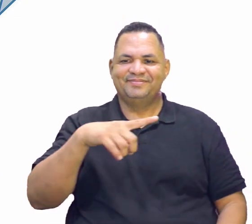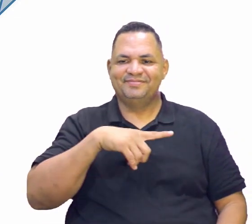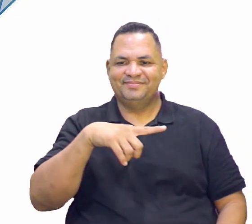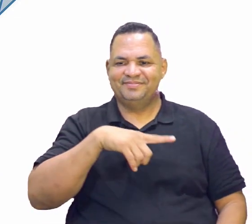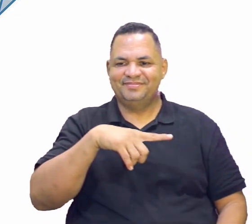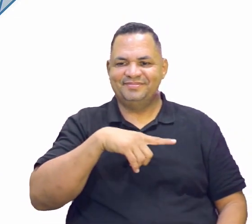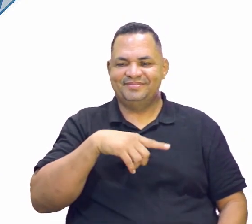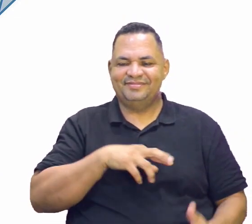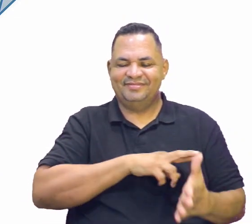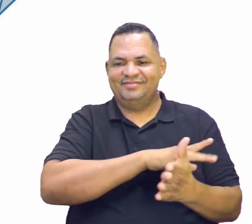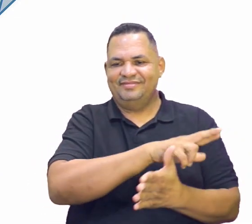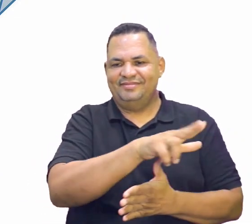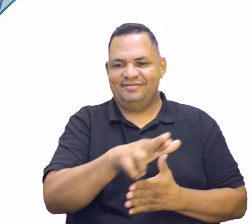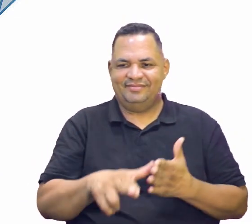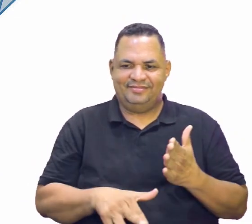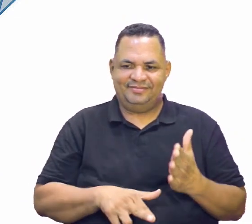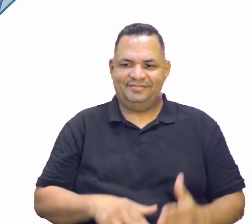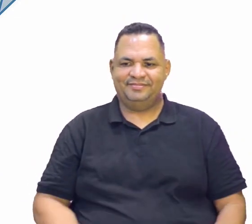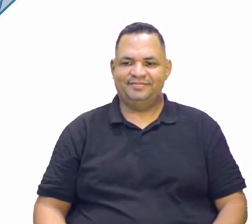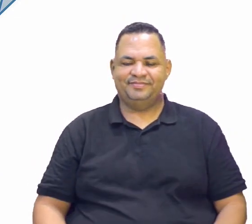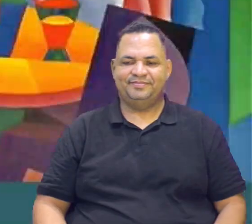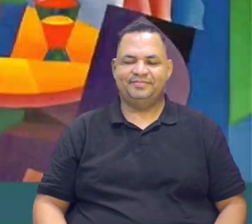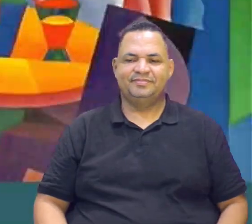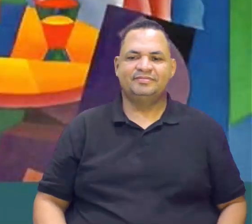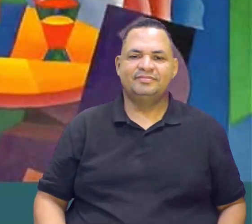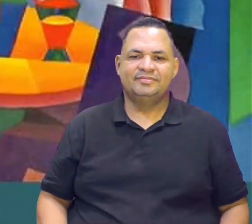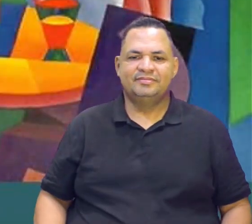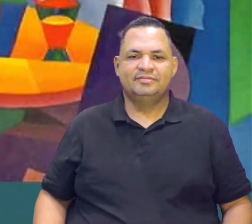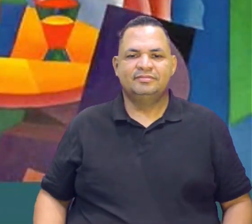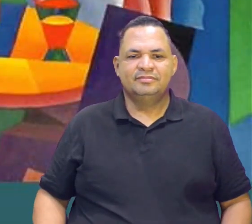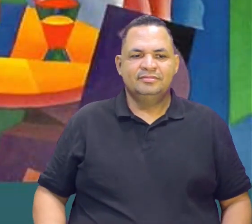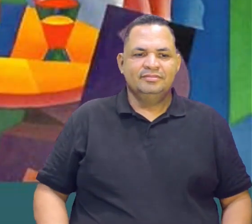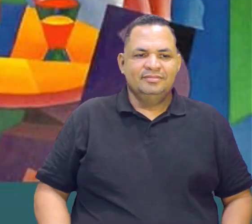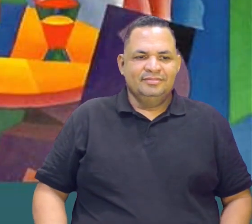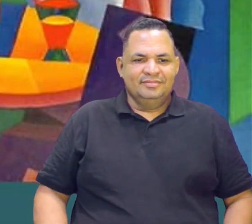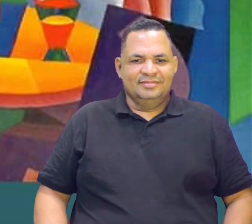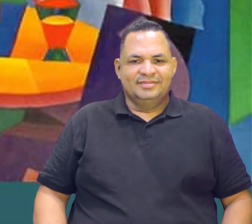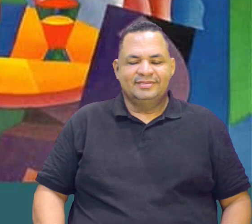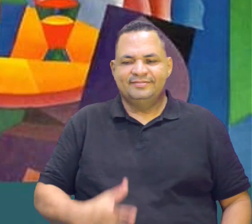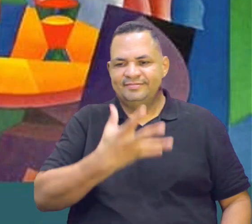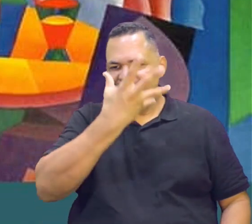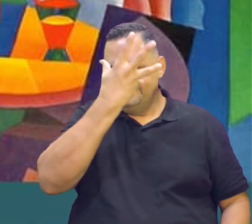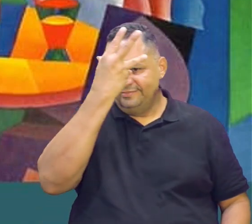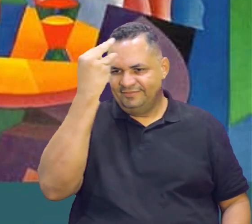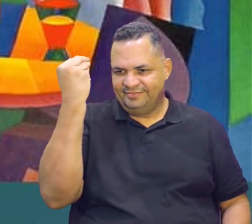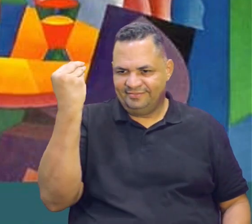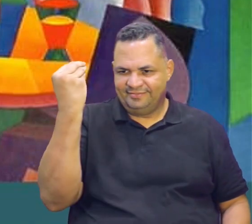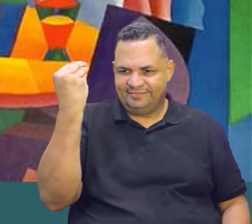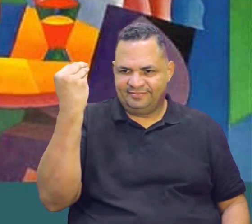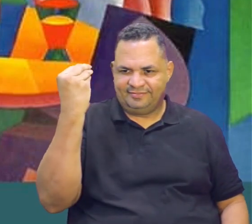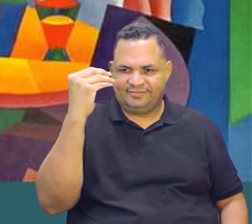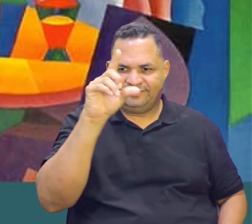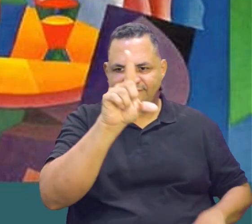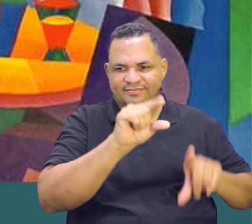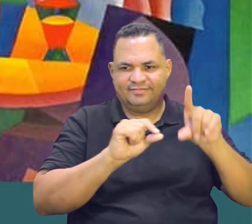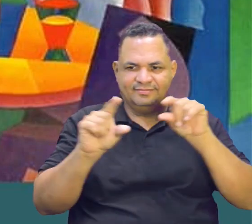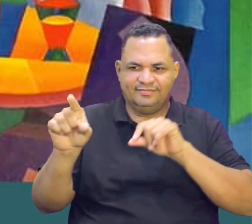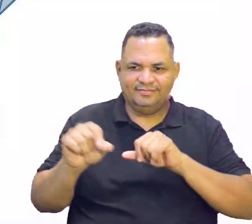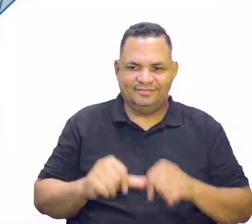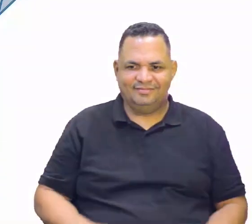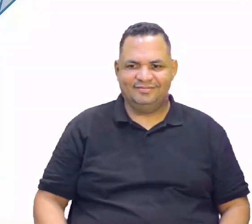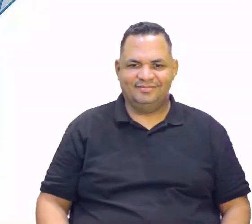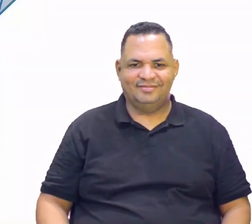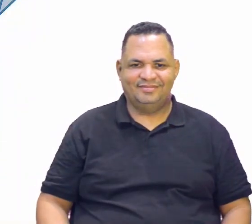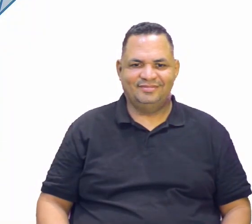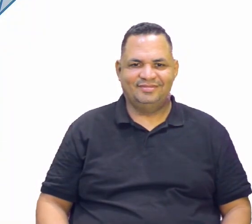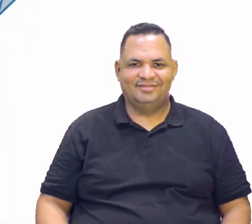aí várias, né? Opa, esqueci de selecionar, amadinho, mas